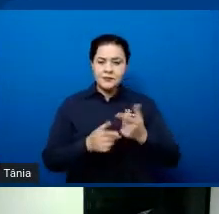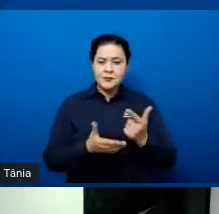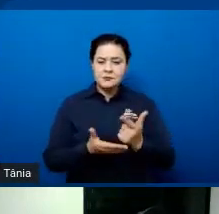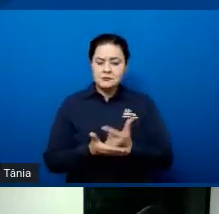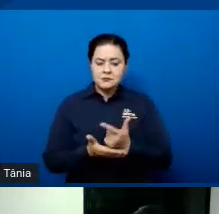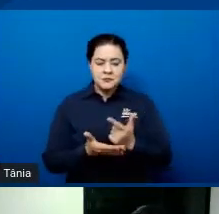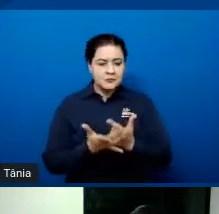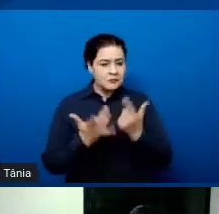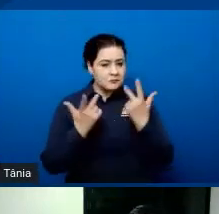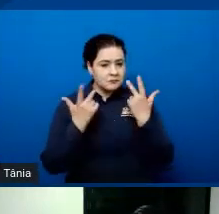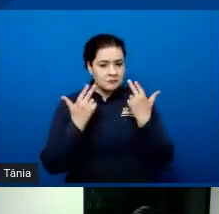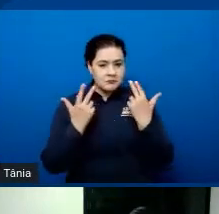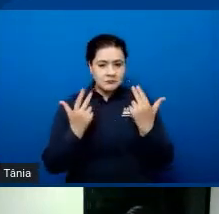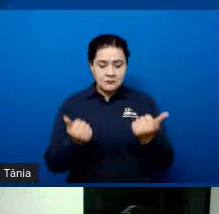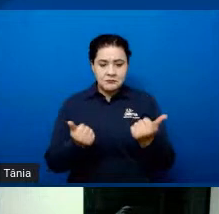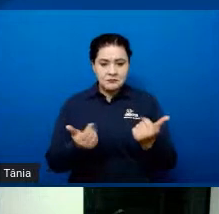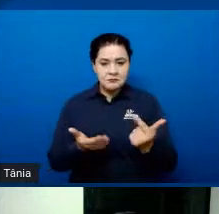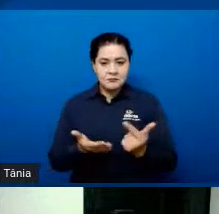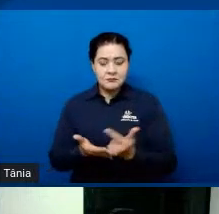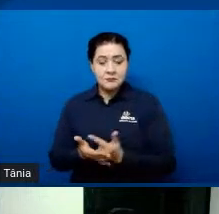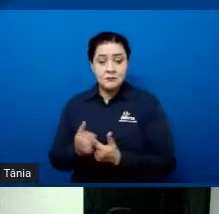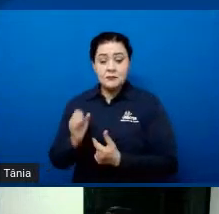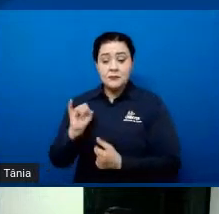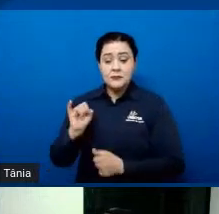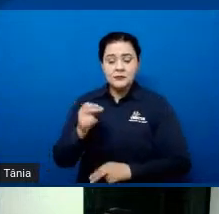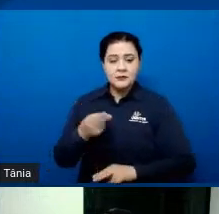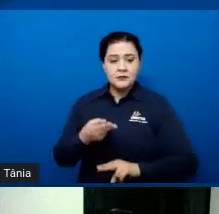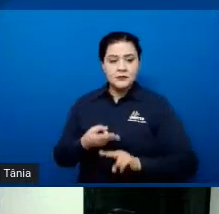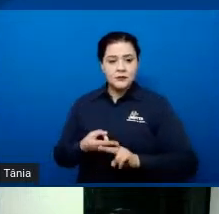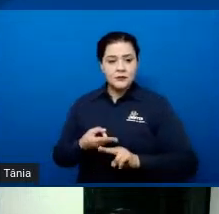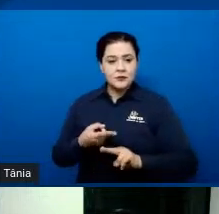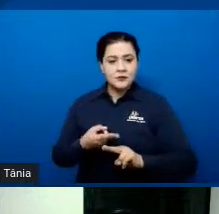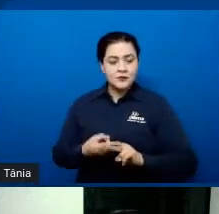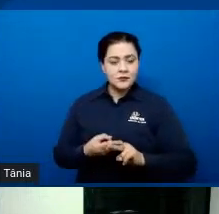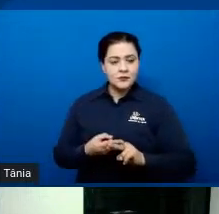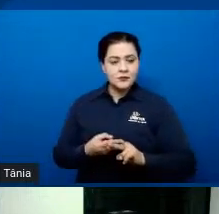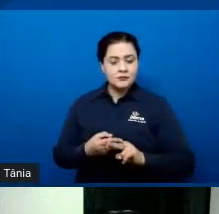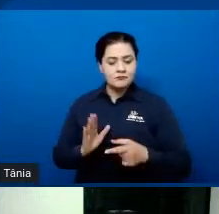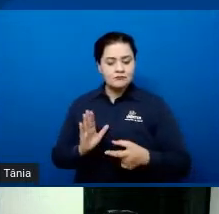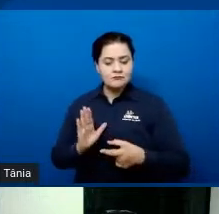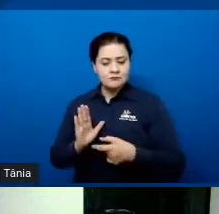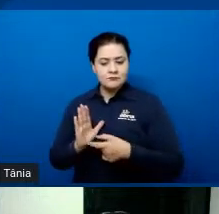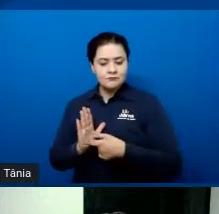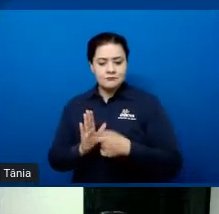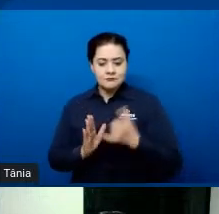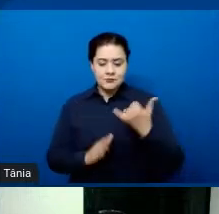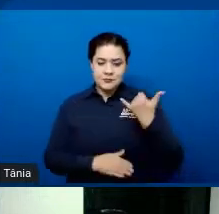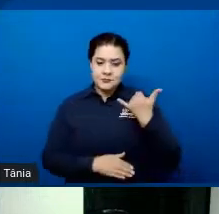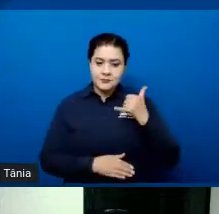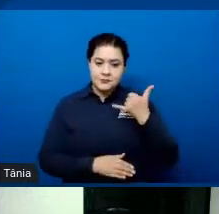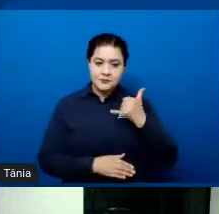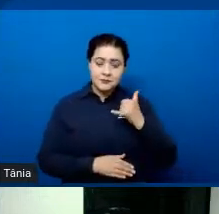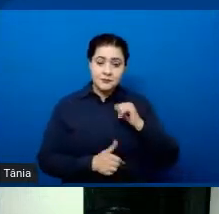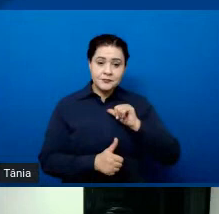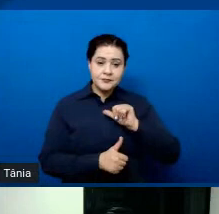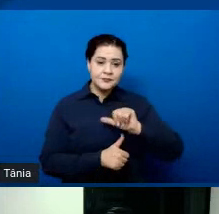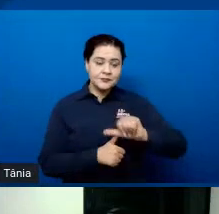comum. Tá? Quando você usa o seu dispositivo do smartphone, ele